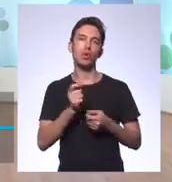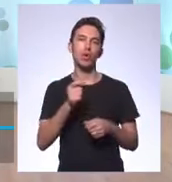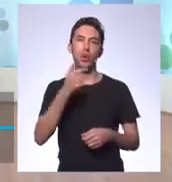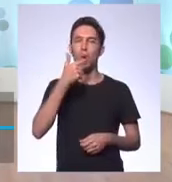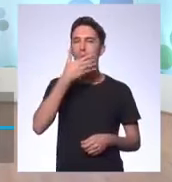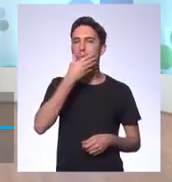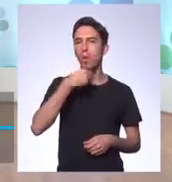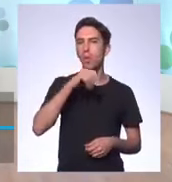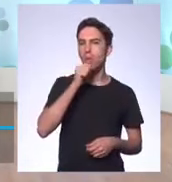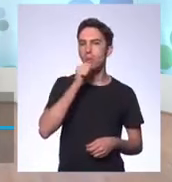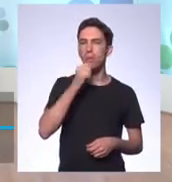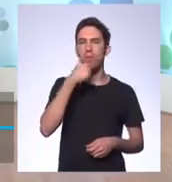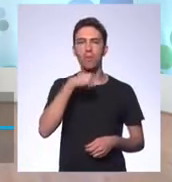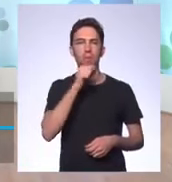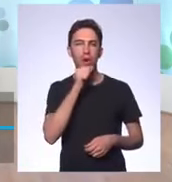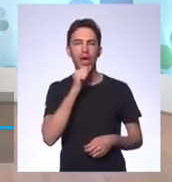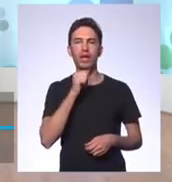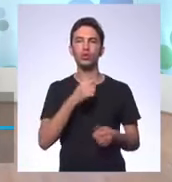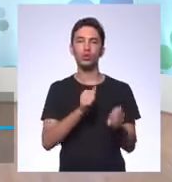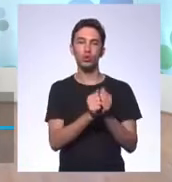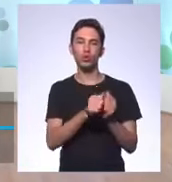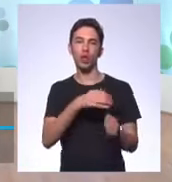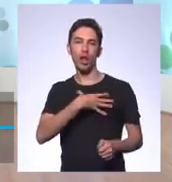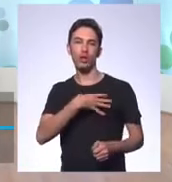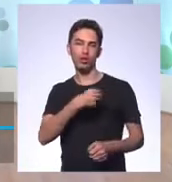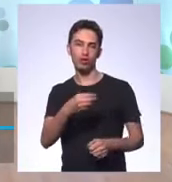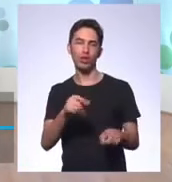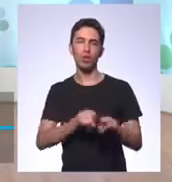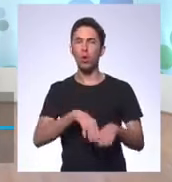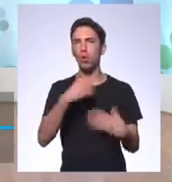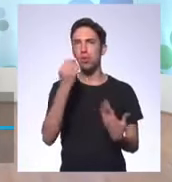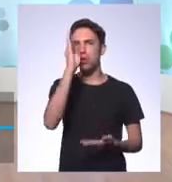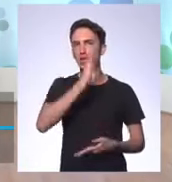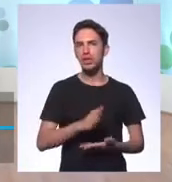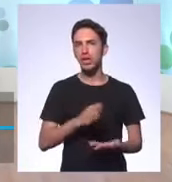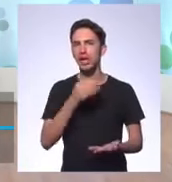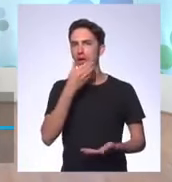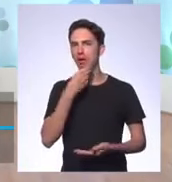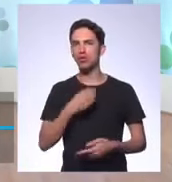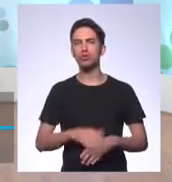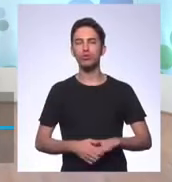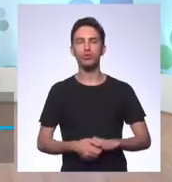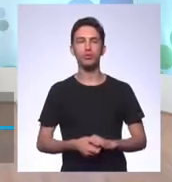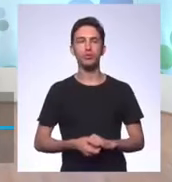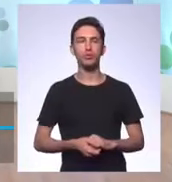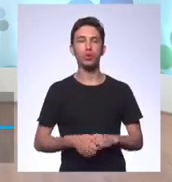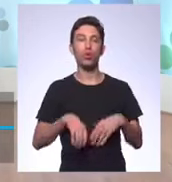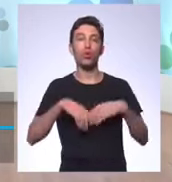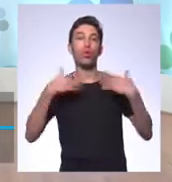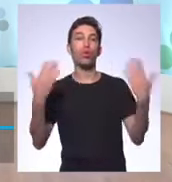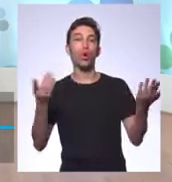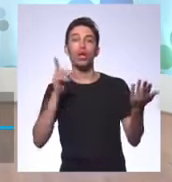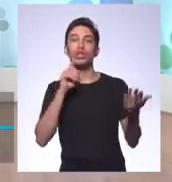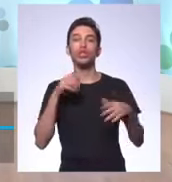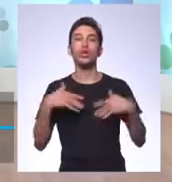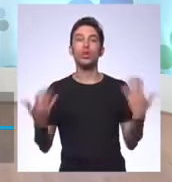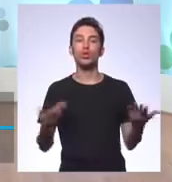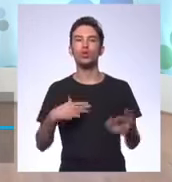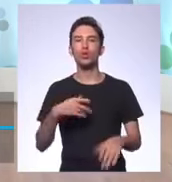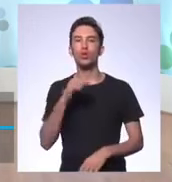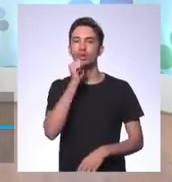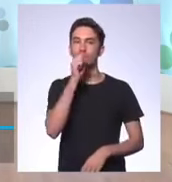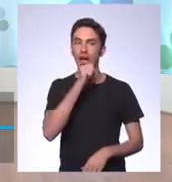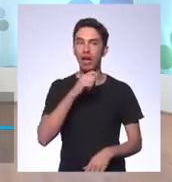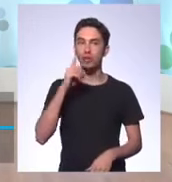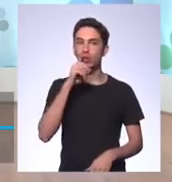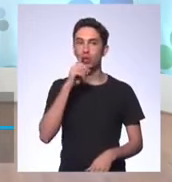que estavam acompanhados de seus filhos, ou brasileiros e brasileiras, né? Aí, quando? No último fim de semana, em